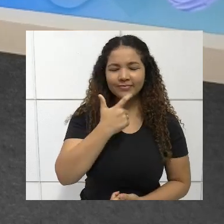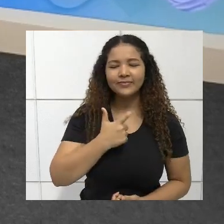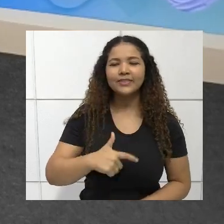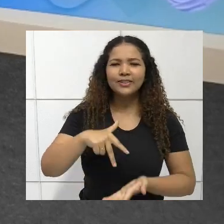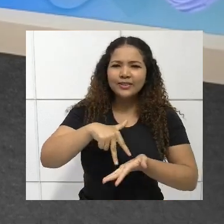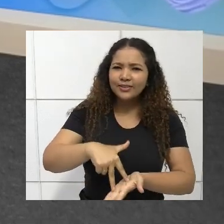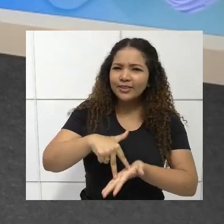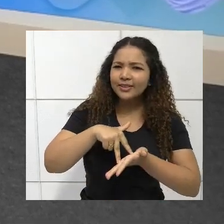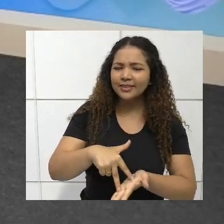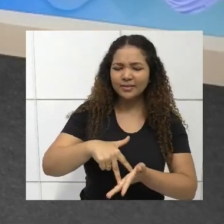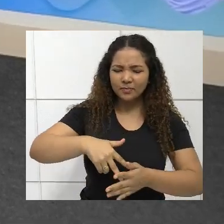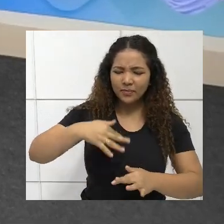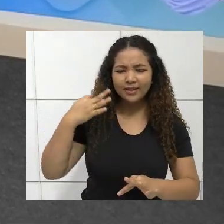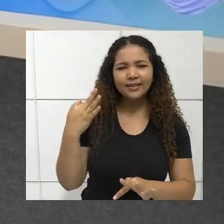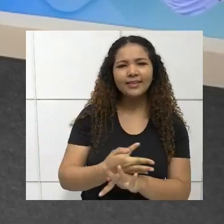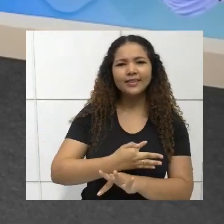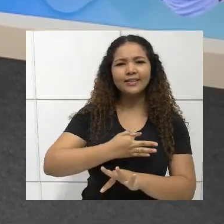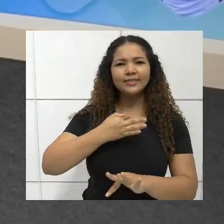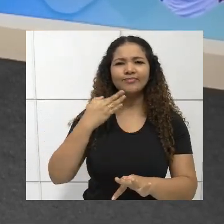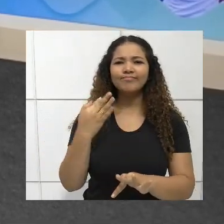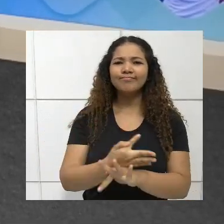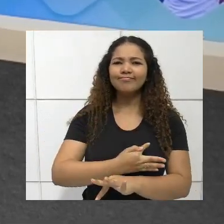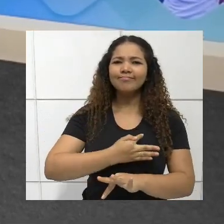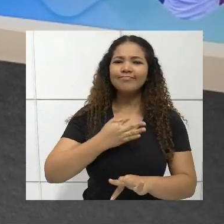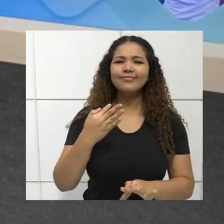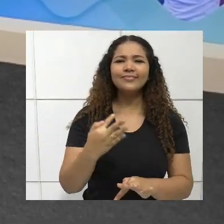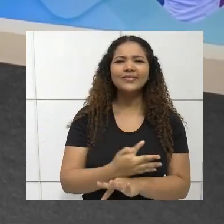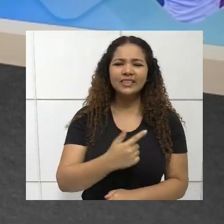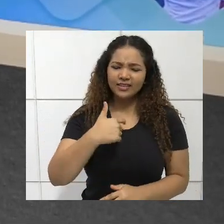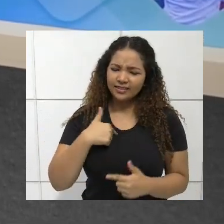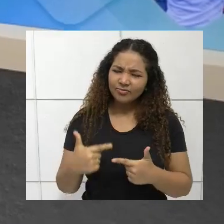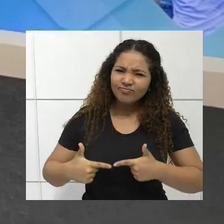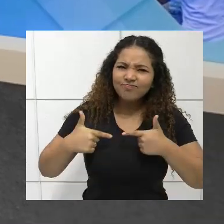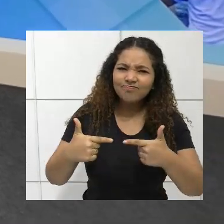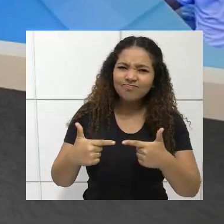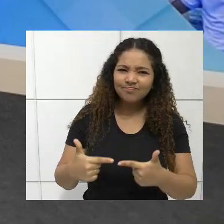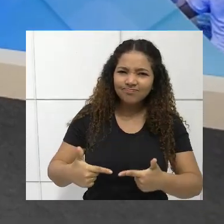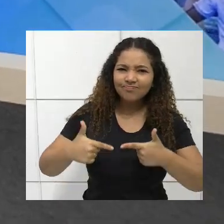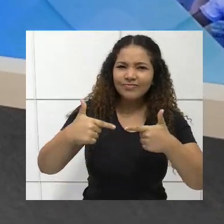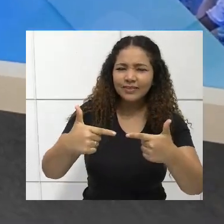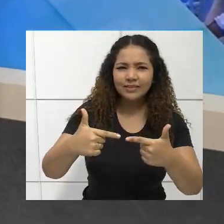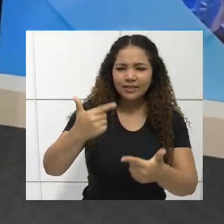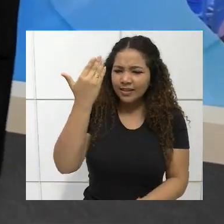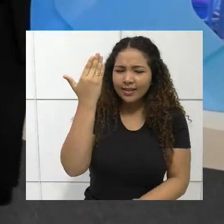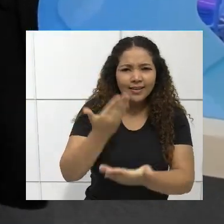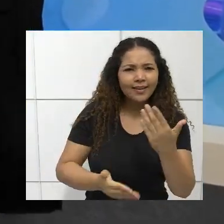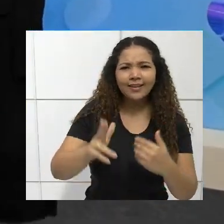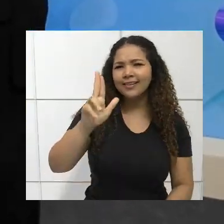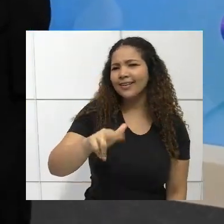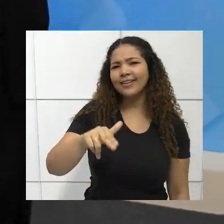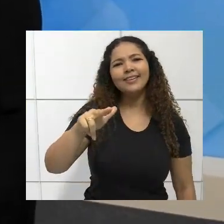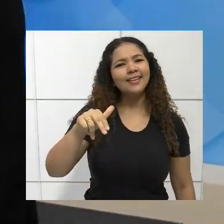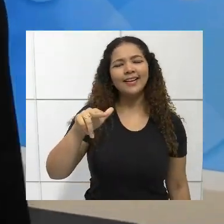sustenta-me de pé. Eu não vou, não vou perder